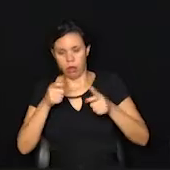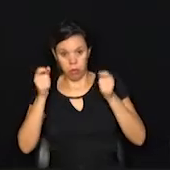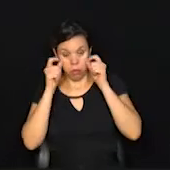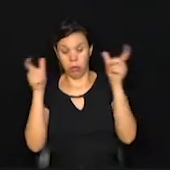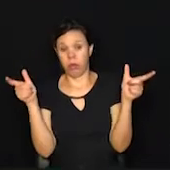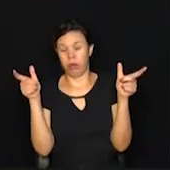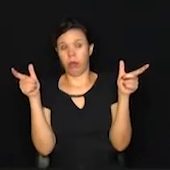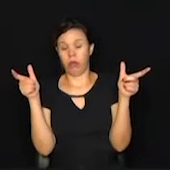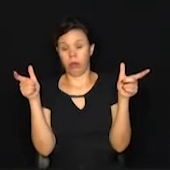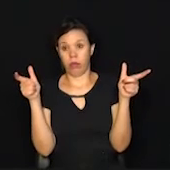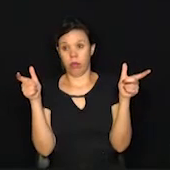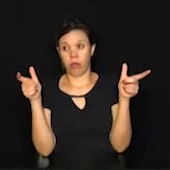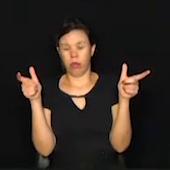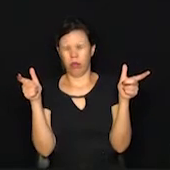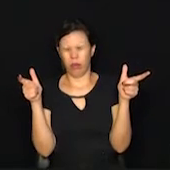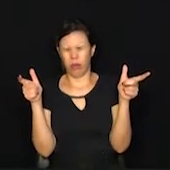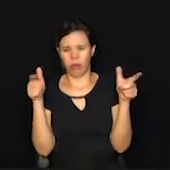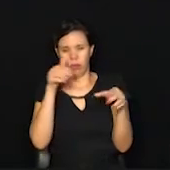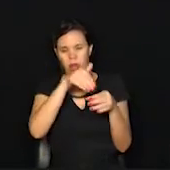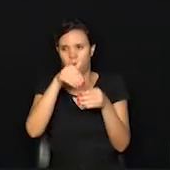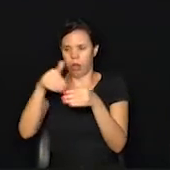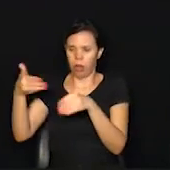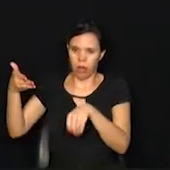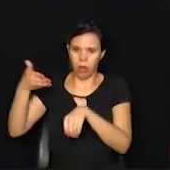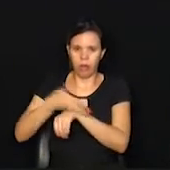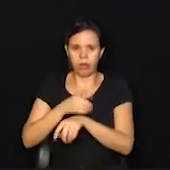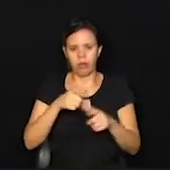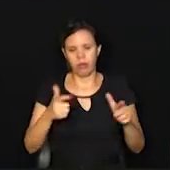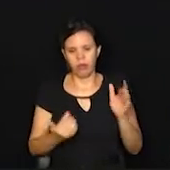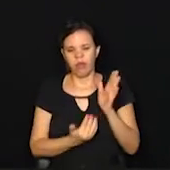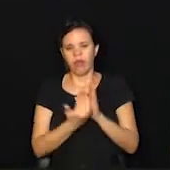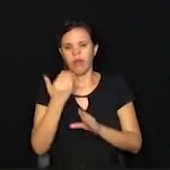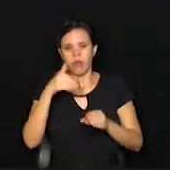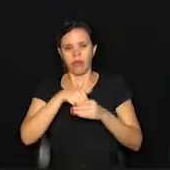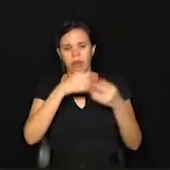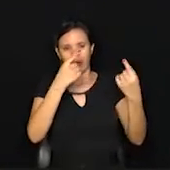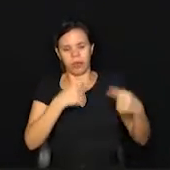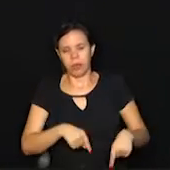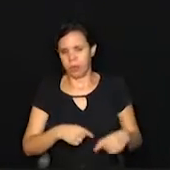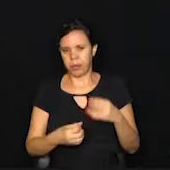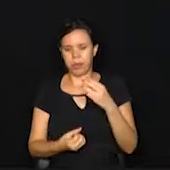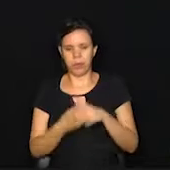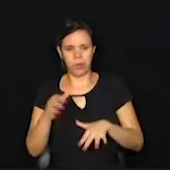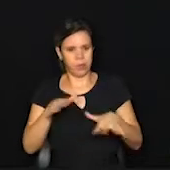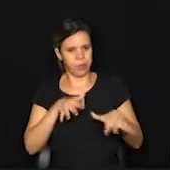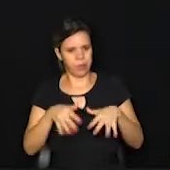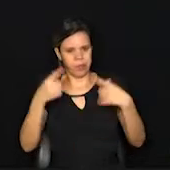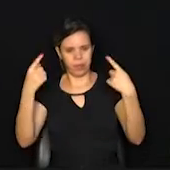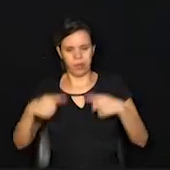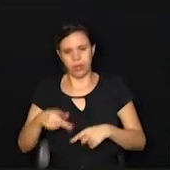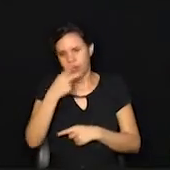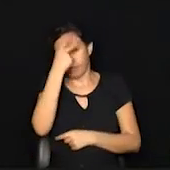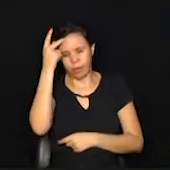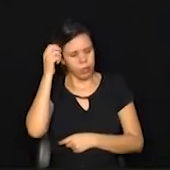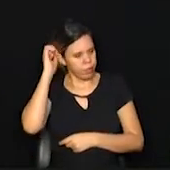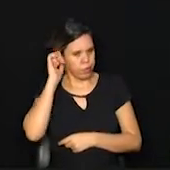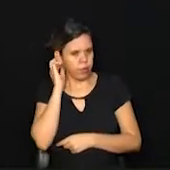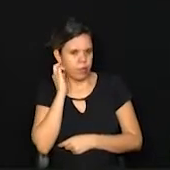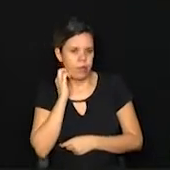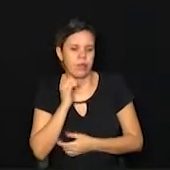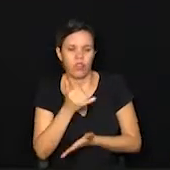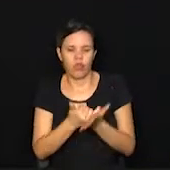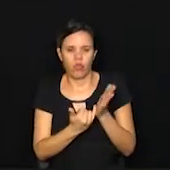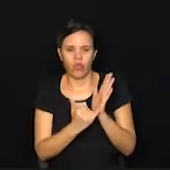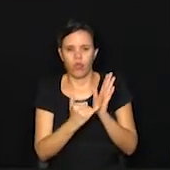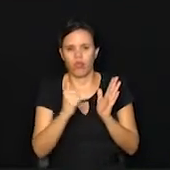acordar começa a aparecer nas eleições um crescimento do voto na posição surge um movimento contra a carestia contra a inflação